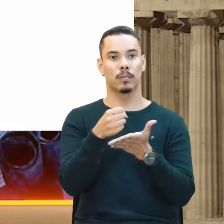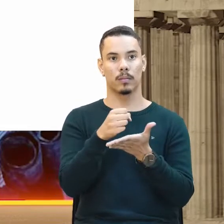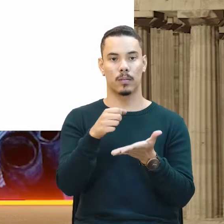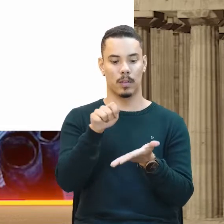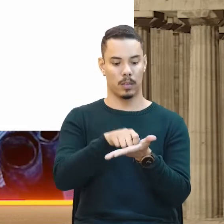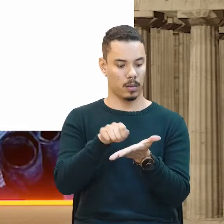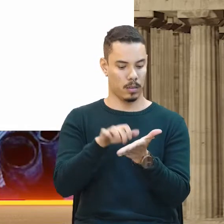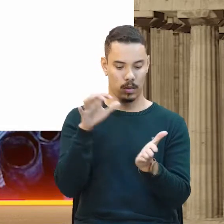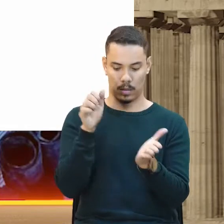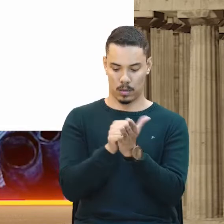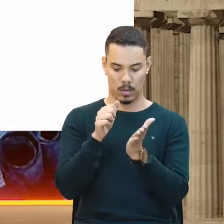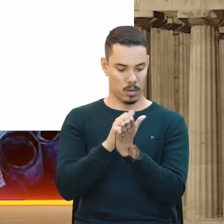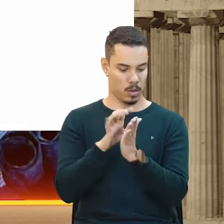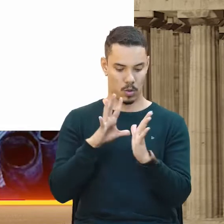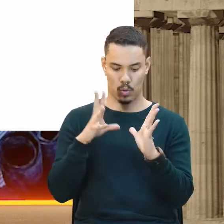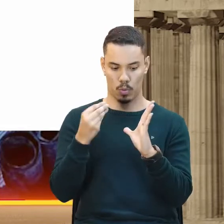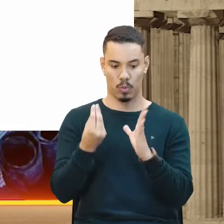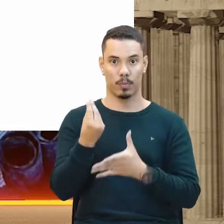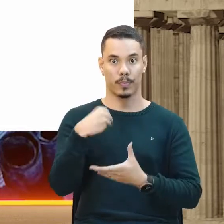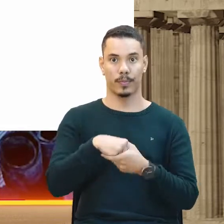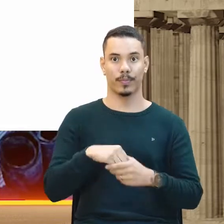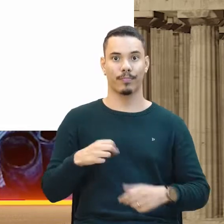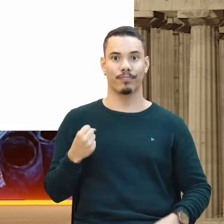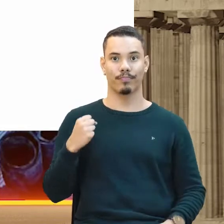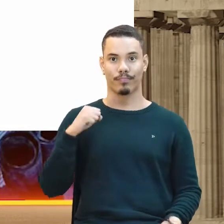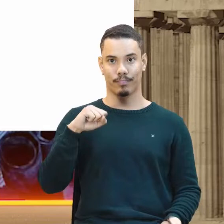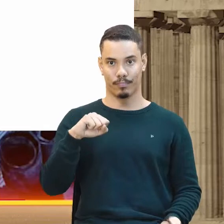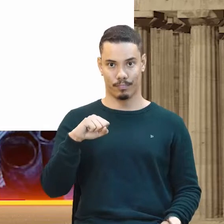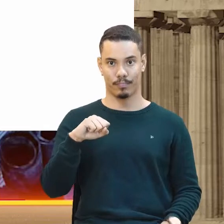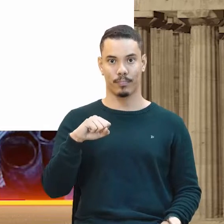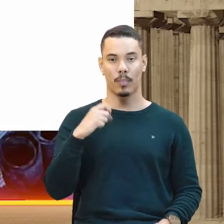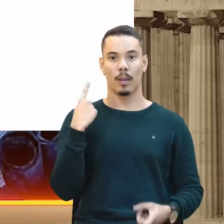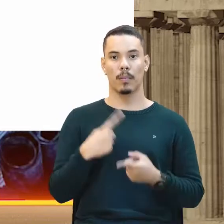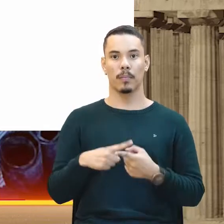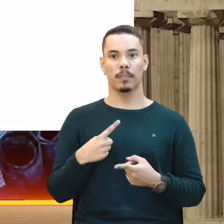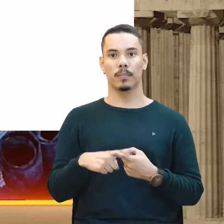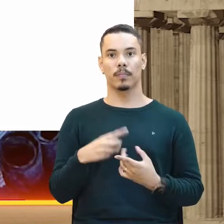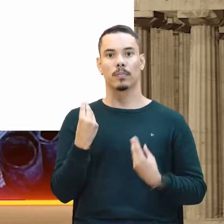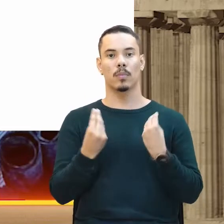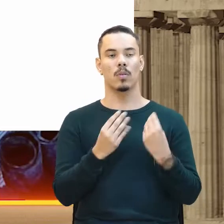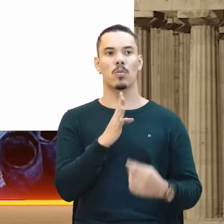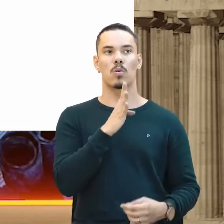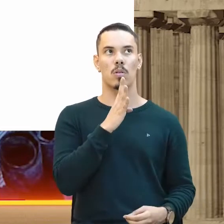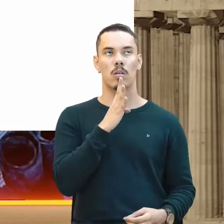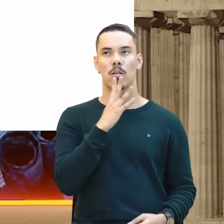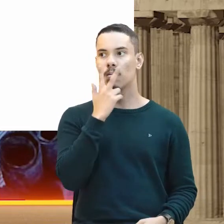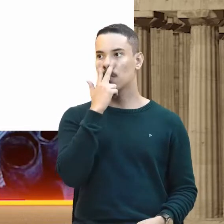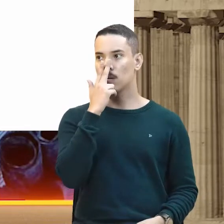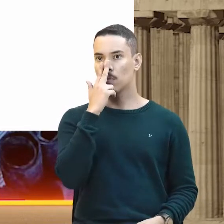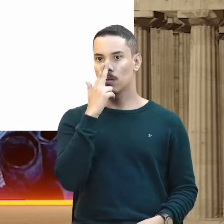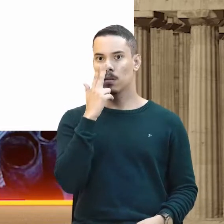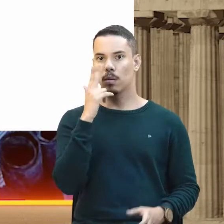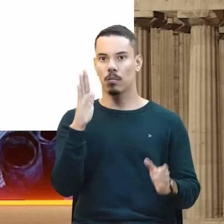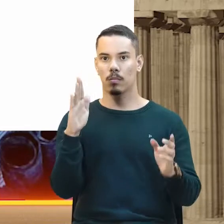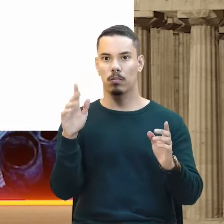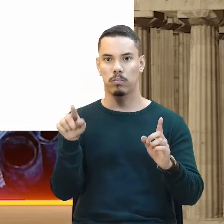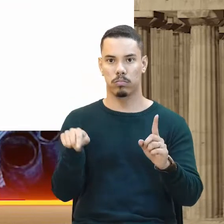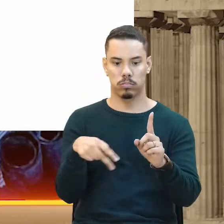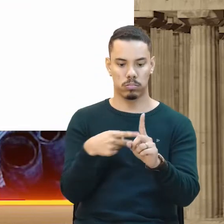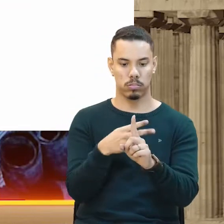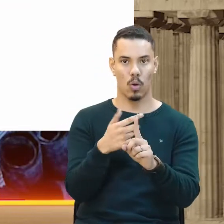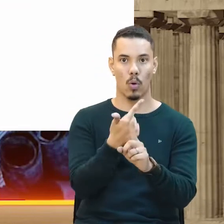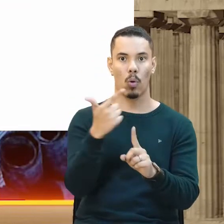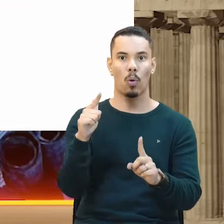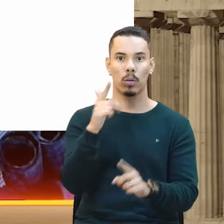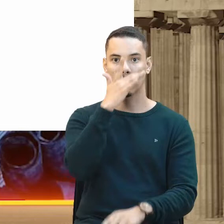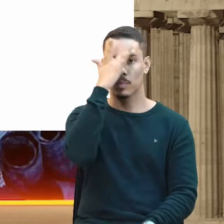escritas. Eles escreviam as defesas como uma forma de que aquele conhecimento fosse perpassado para outras pessoas